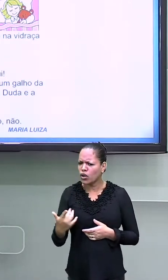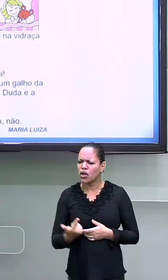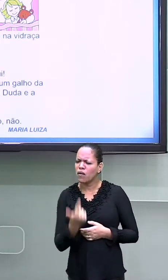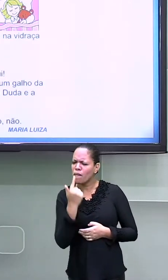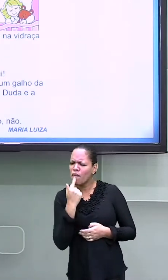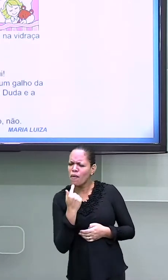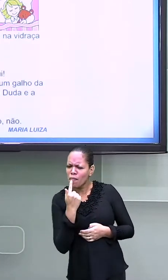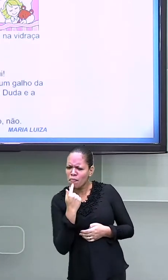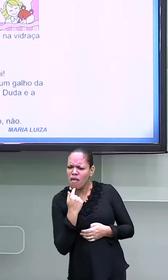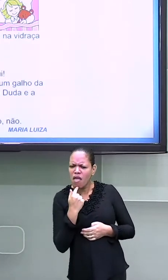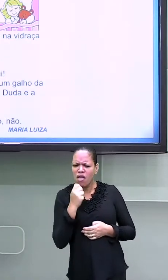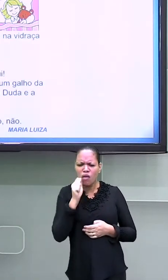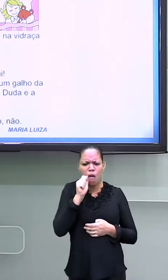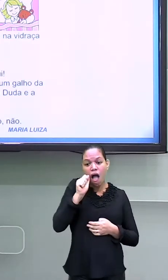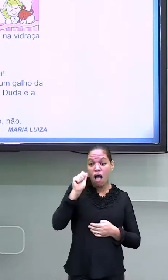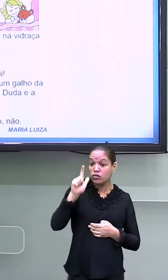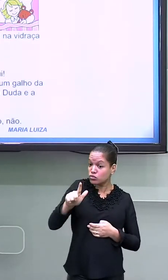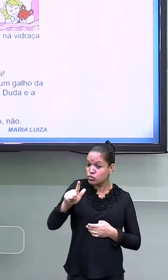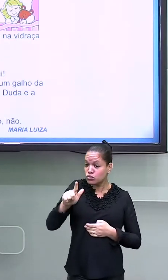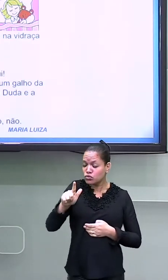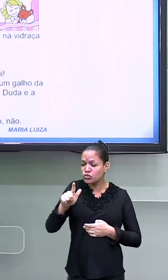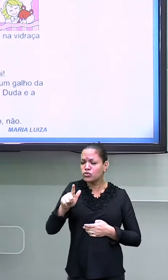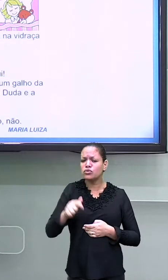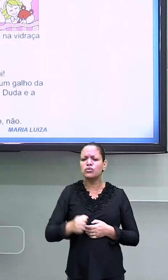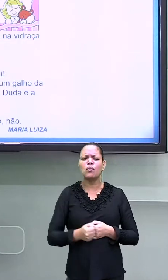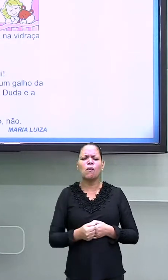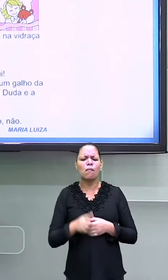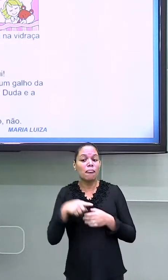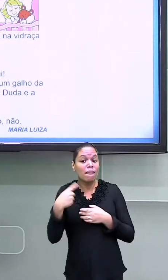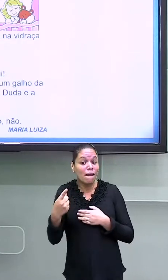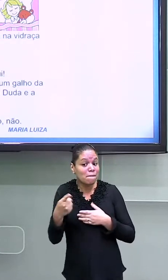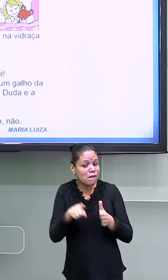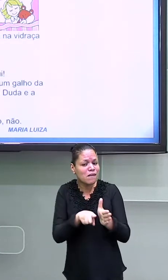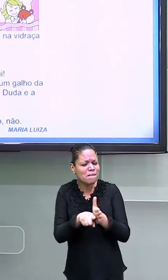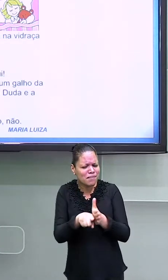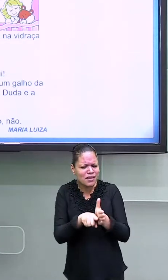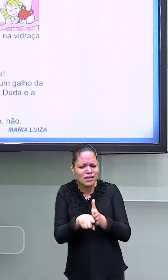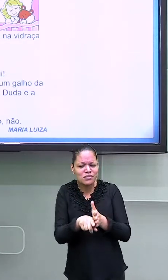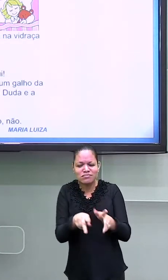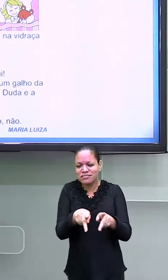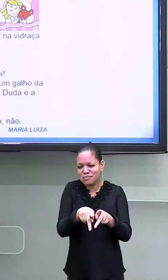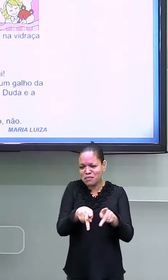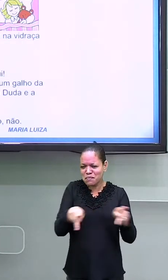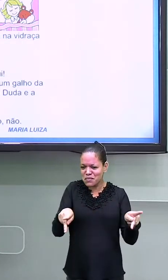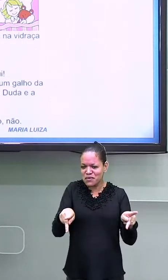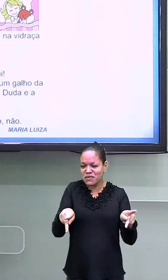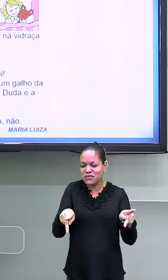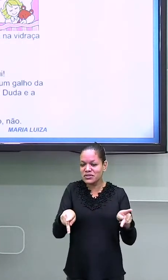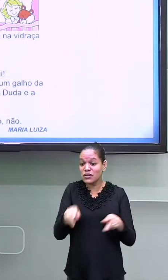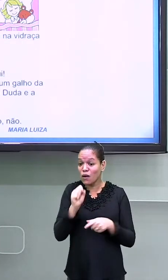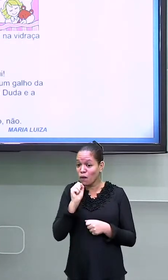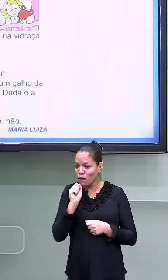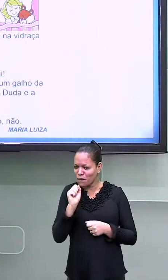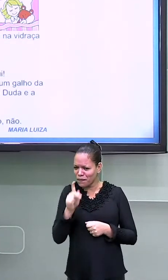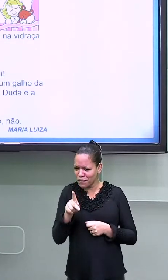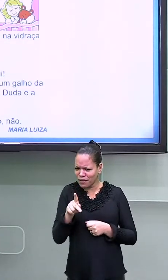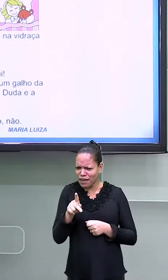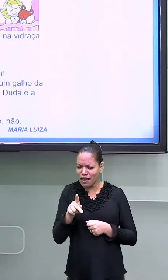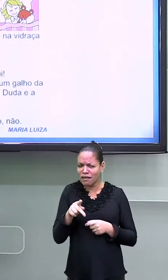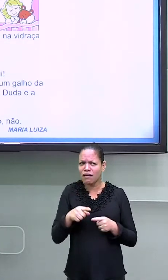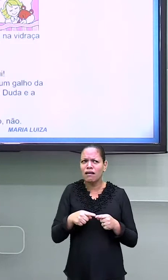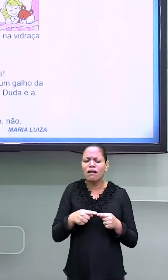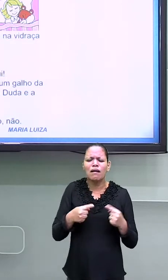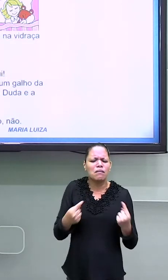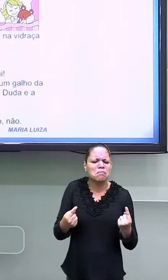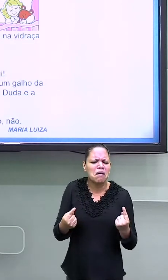usou o azul. Você vai marcando e contando devagarzinho, 1, 2, 3, que aí você vai conseguir responder certinho. Ah, professora,